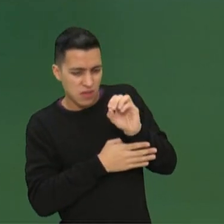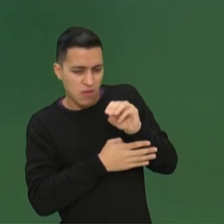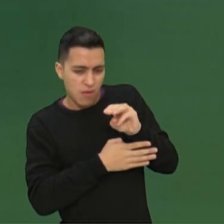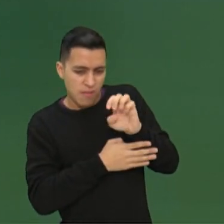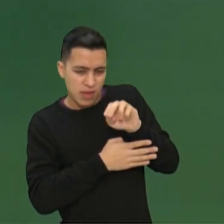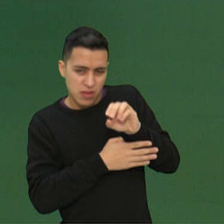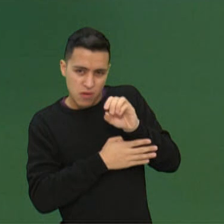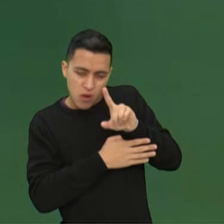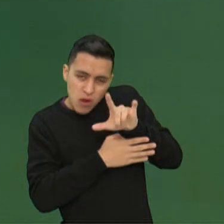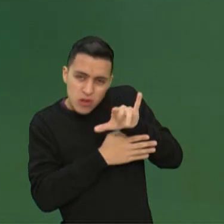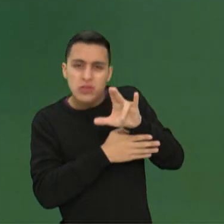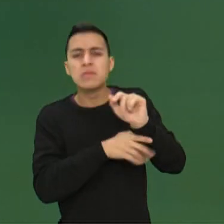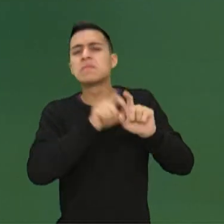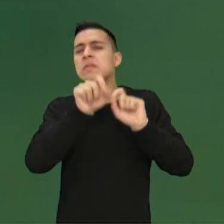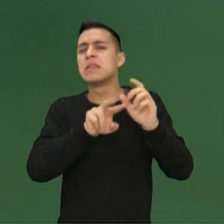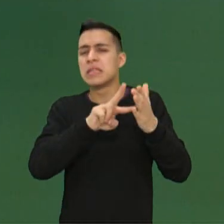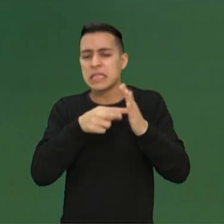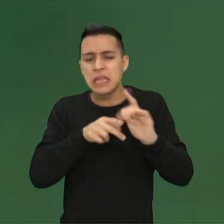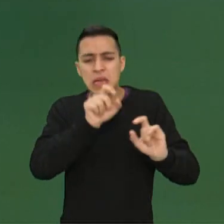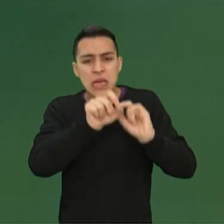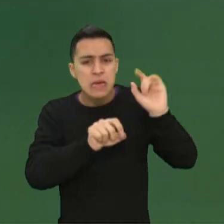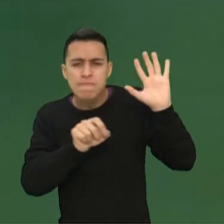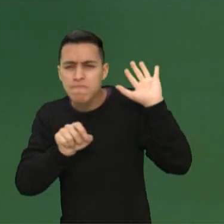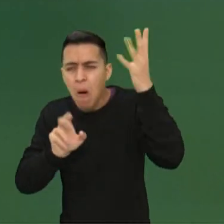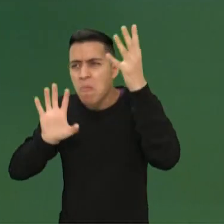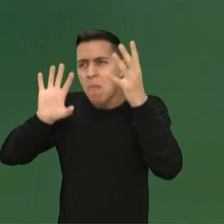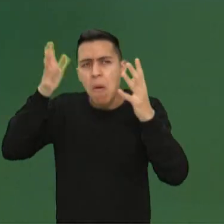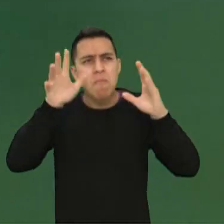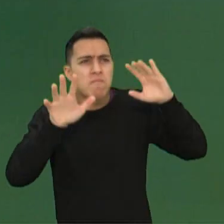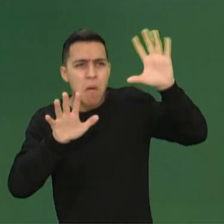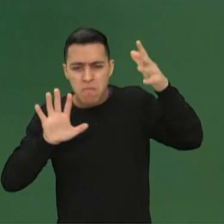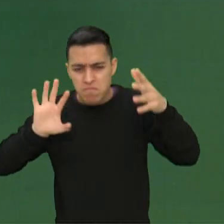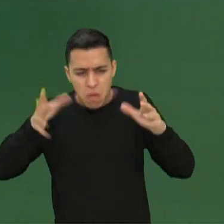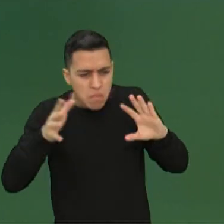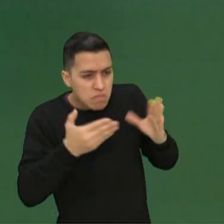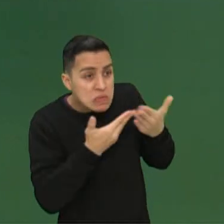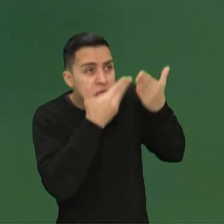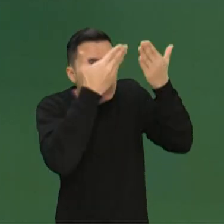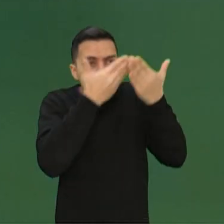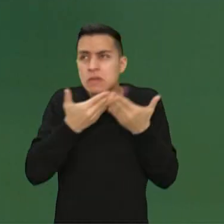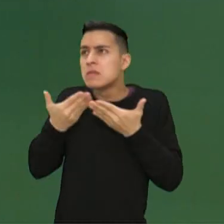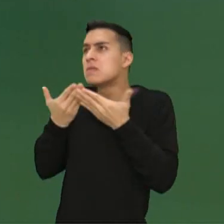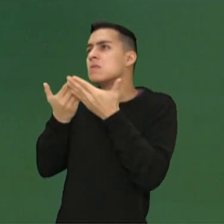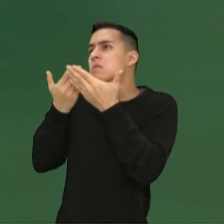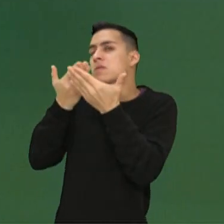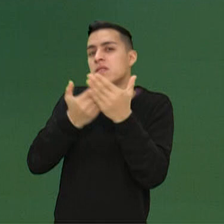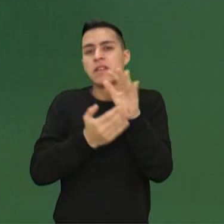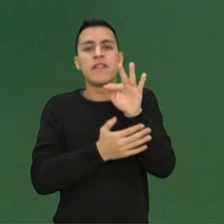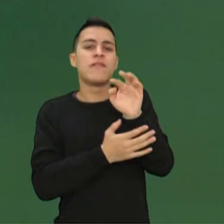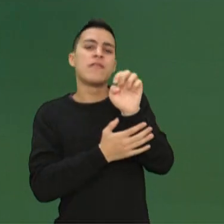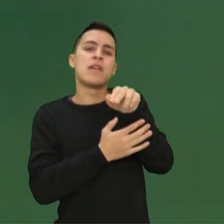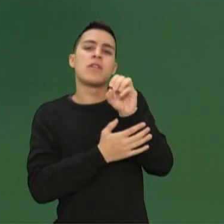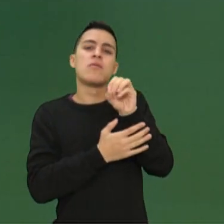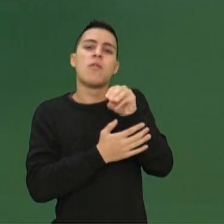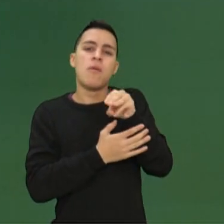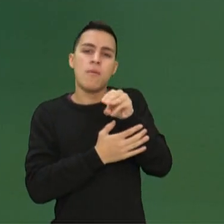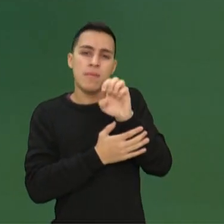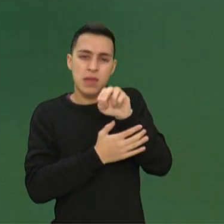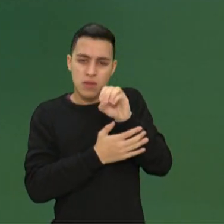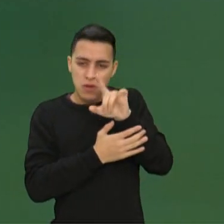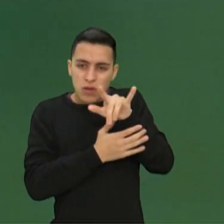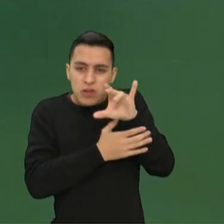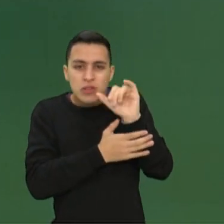ou seja, né, fenomenologia, o estudo do fenômeno, tá? Fenomenologia do